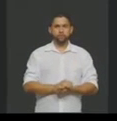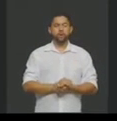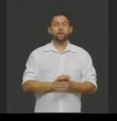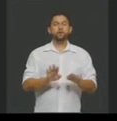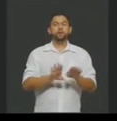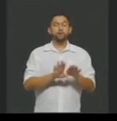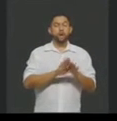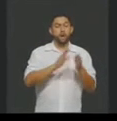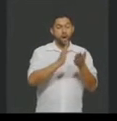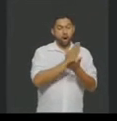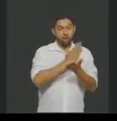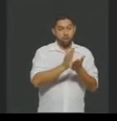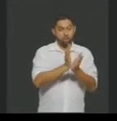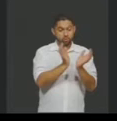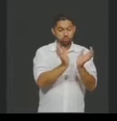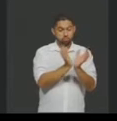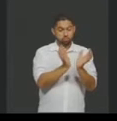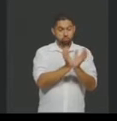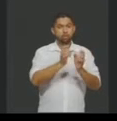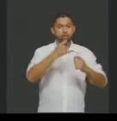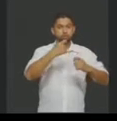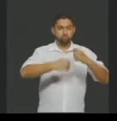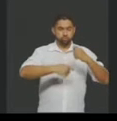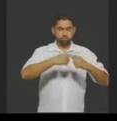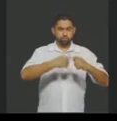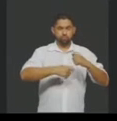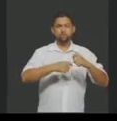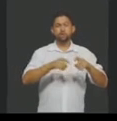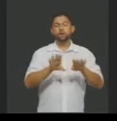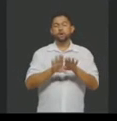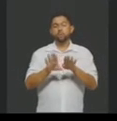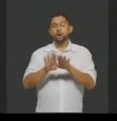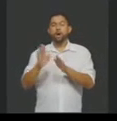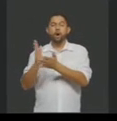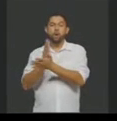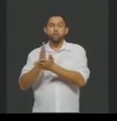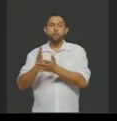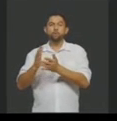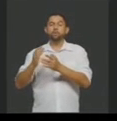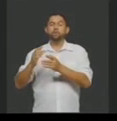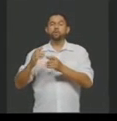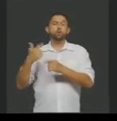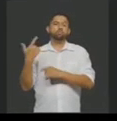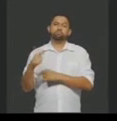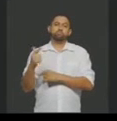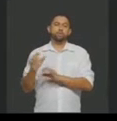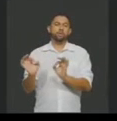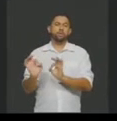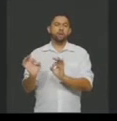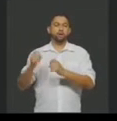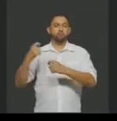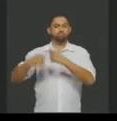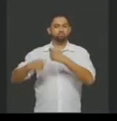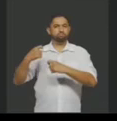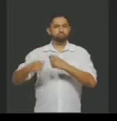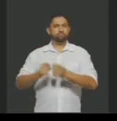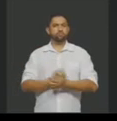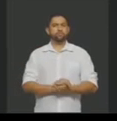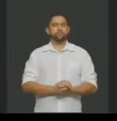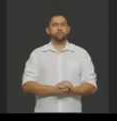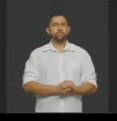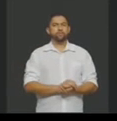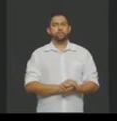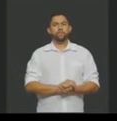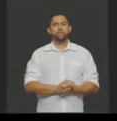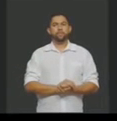organismos que possuem reprodução sexuada e também organismos que possuem reprodução assexuada. Então, tirando o fato